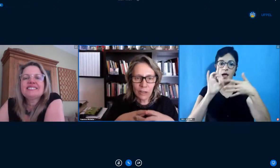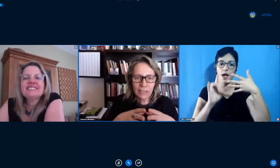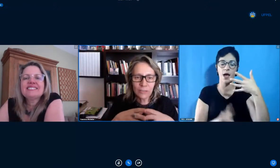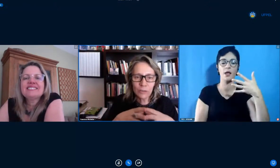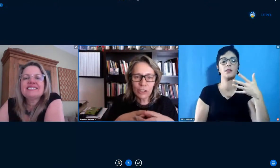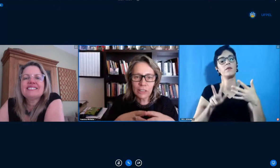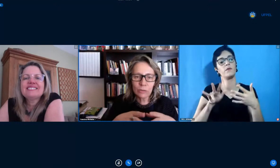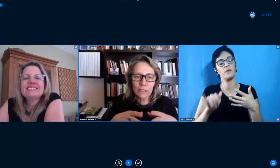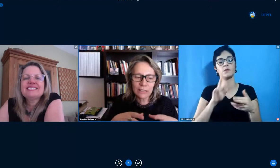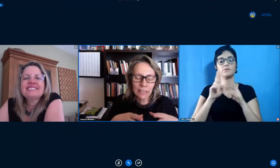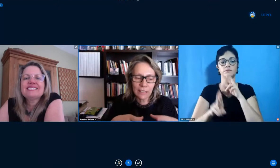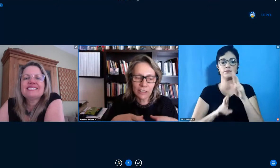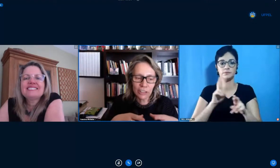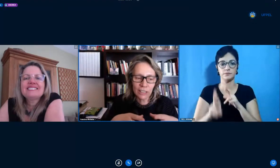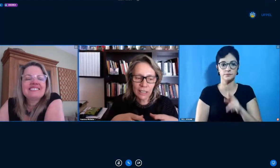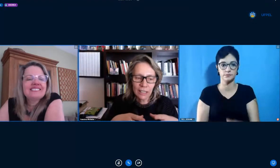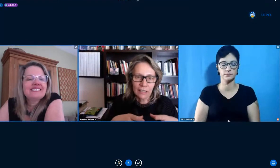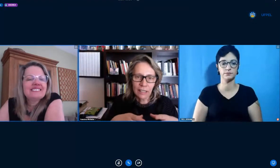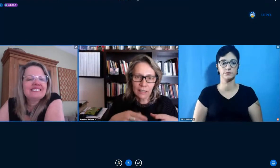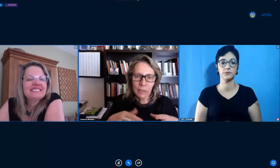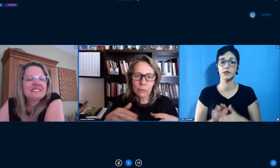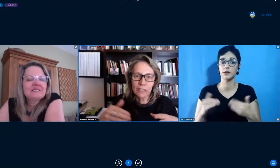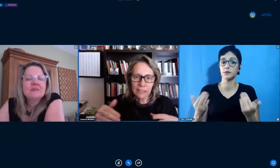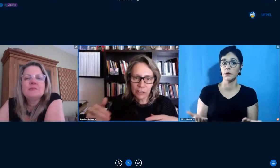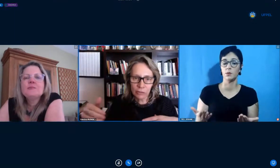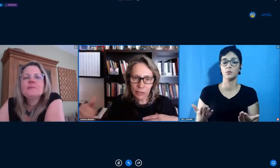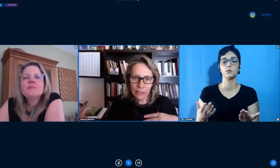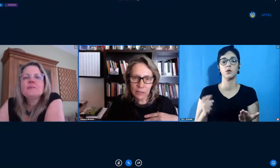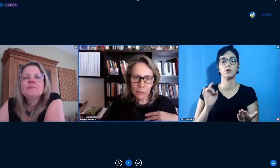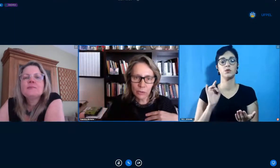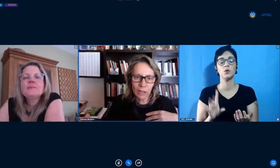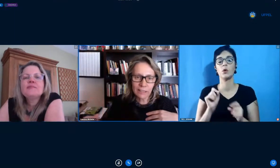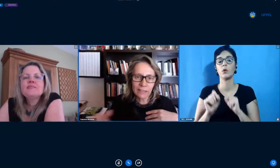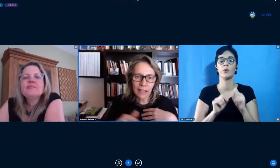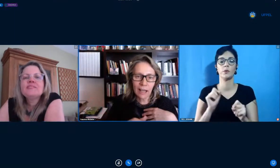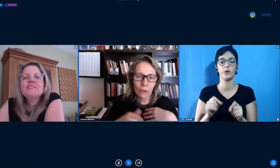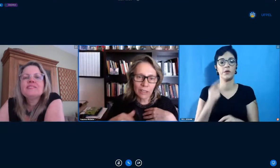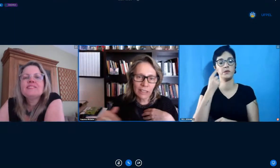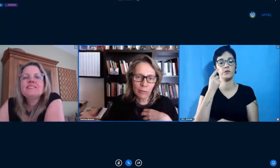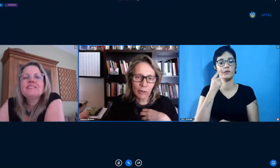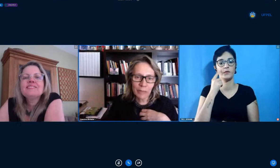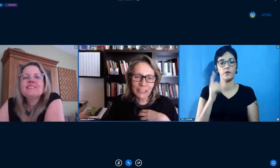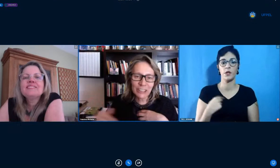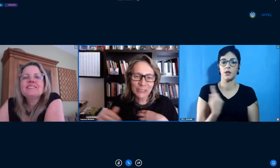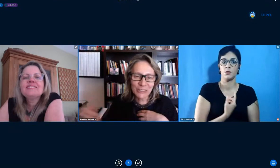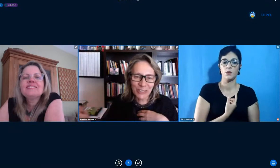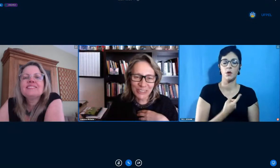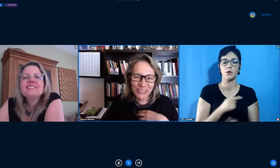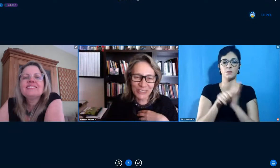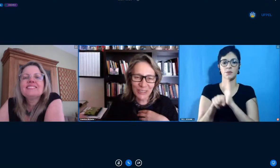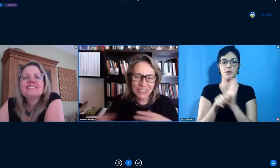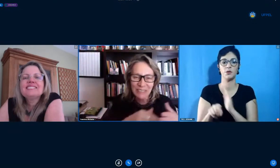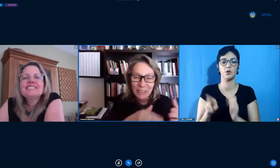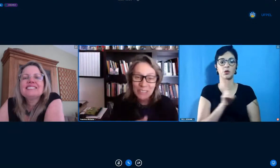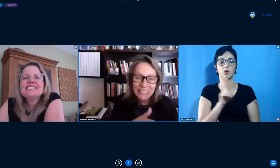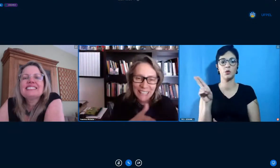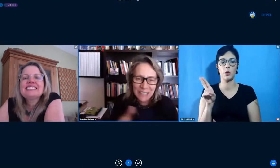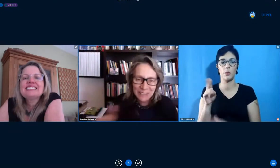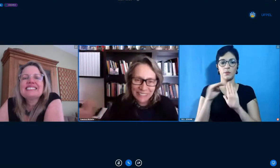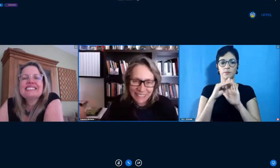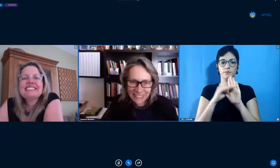essa ordem sugerindo que seja que as perguntas sejam feitas por nós na ordem alfabética dos nossos nomes,